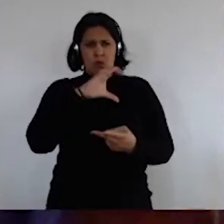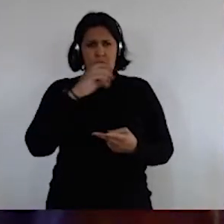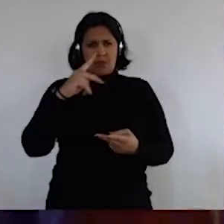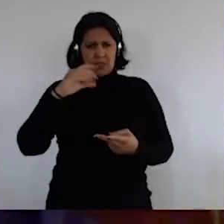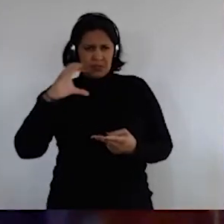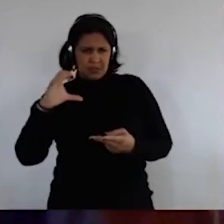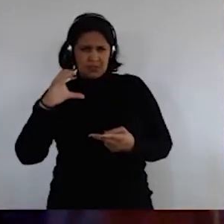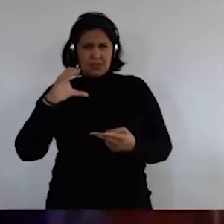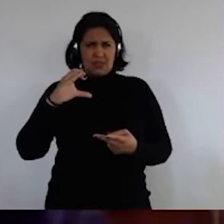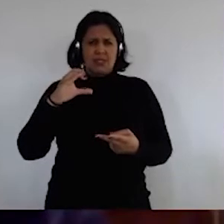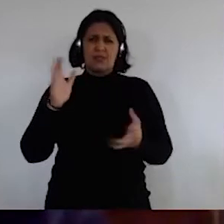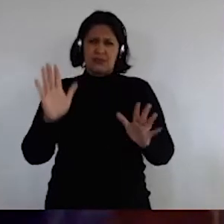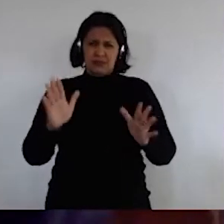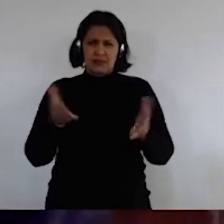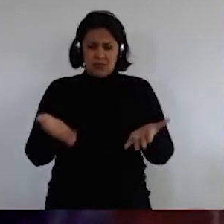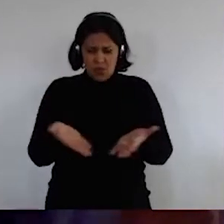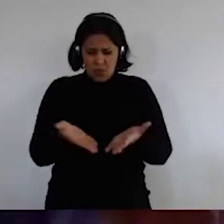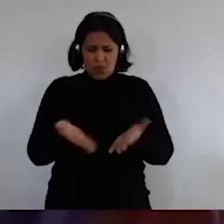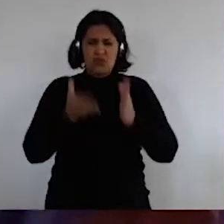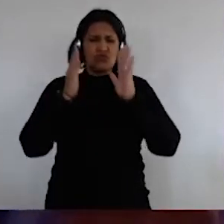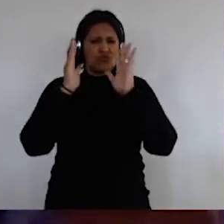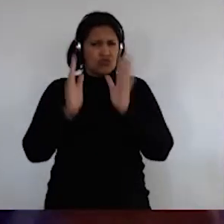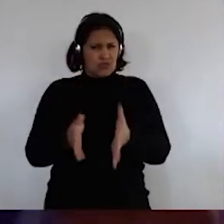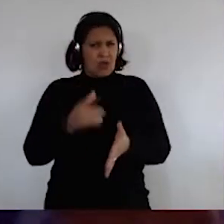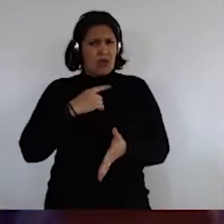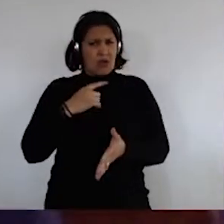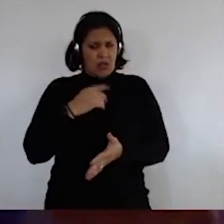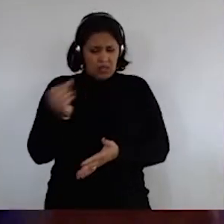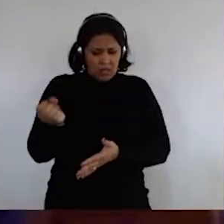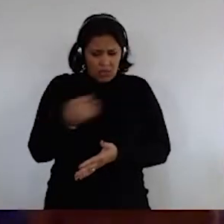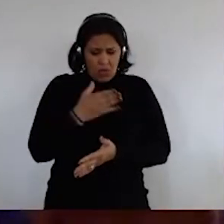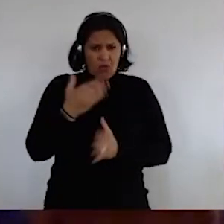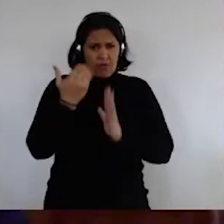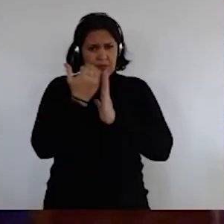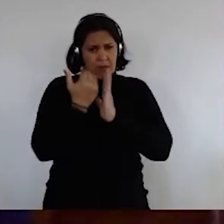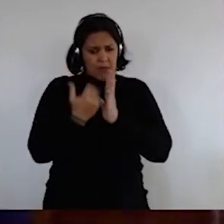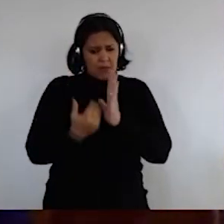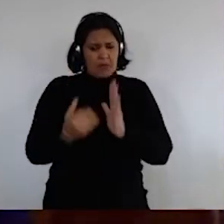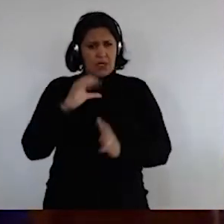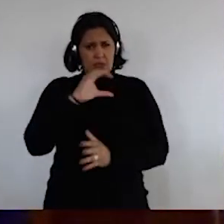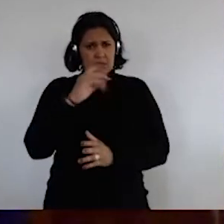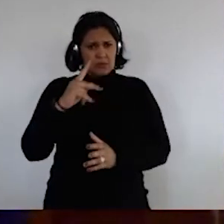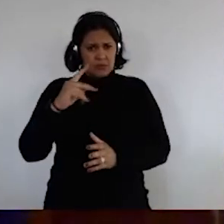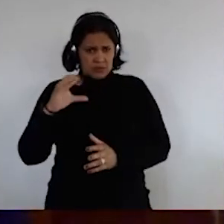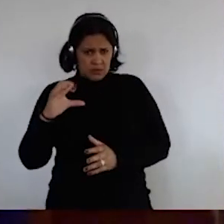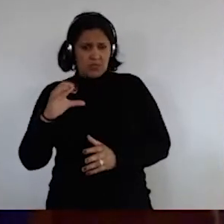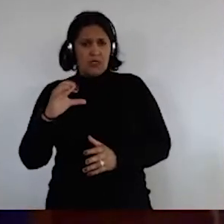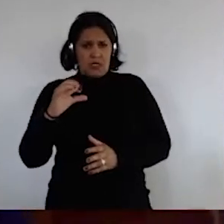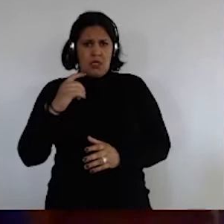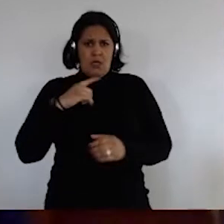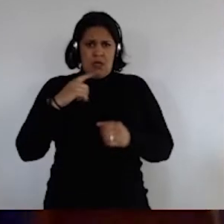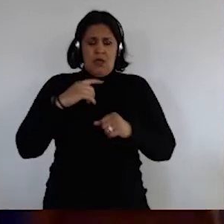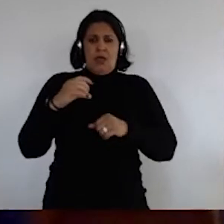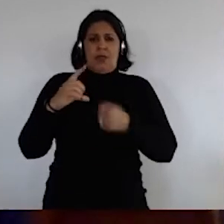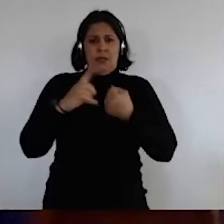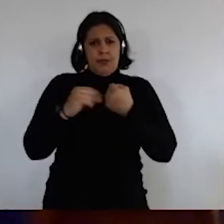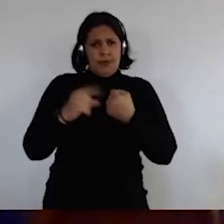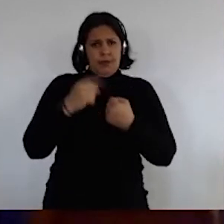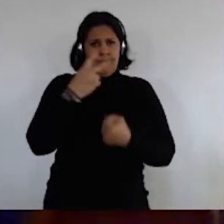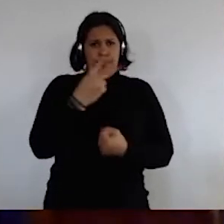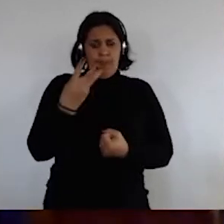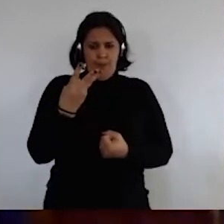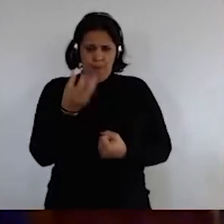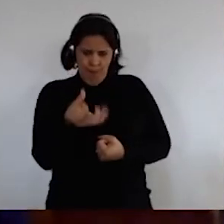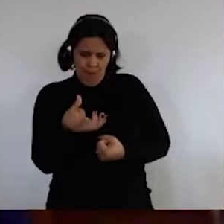hoje, já desde o novo Código de Processo Civil, seja a partir do seu artigo 236,